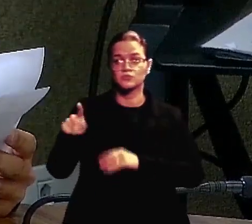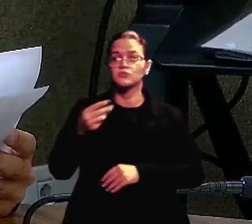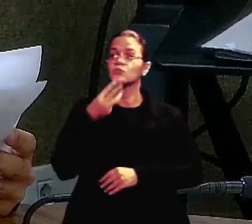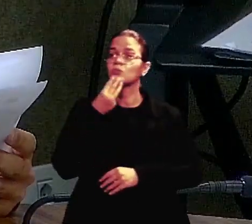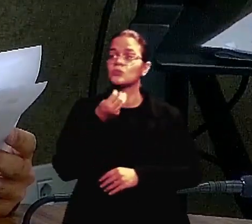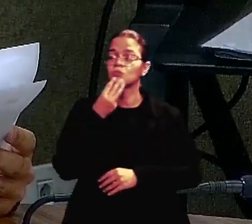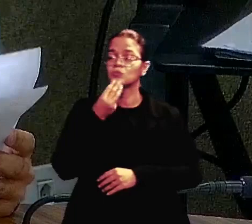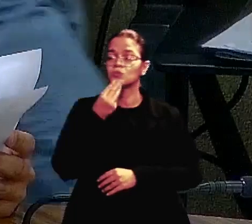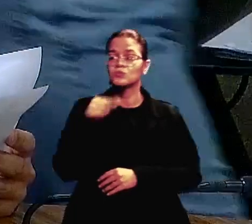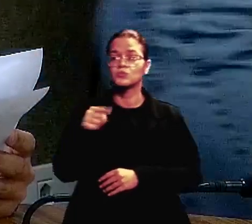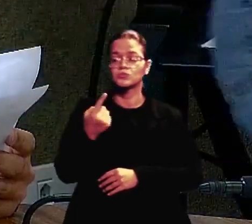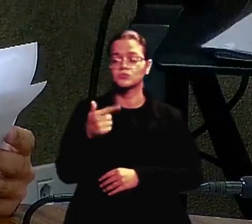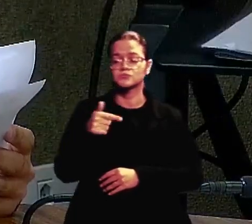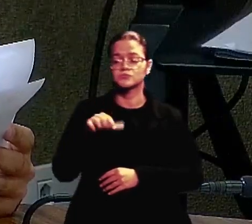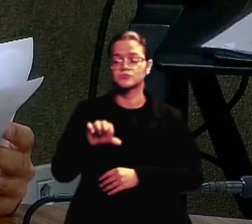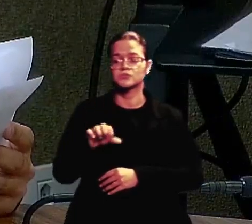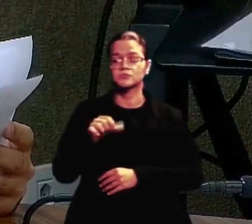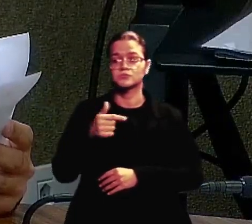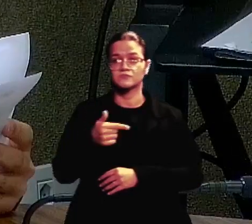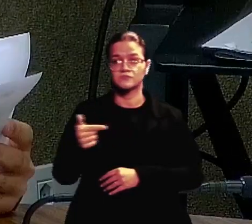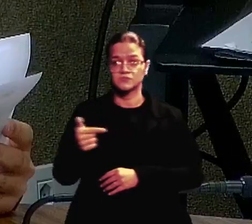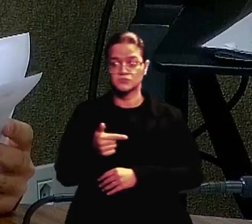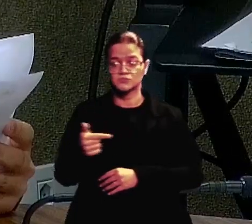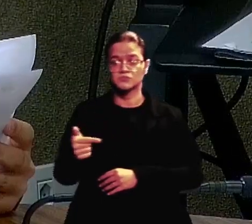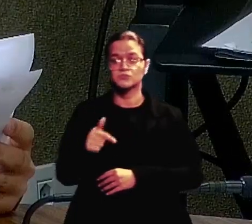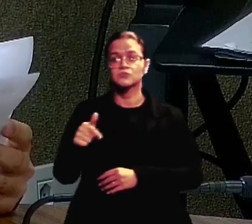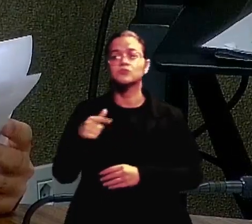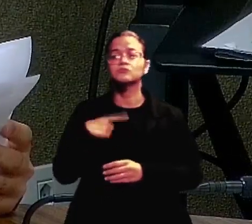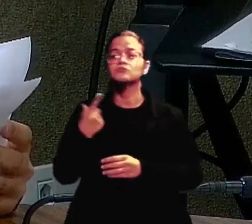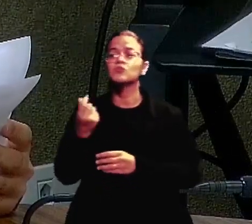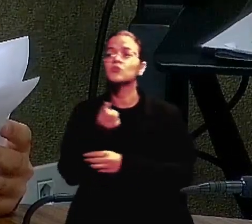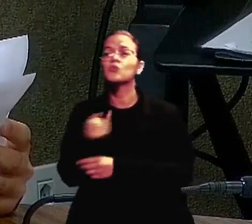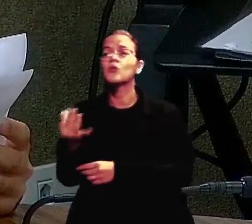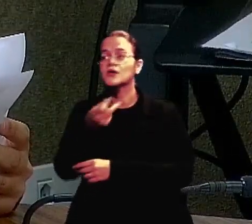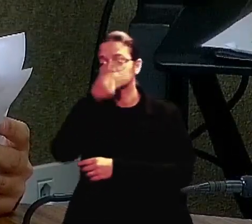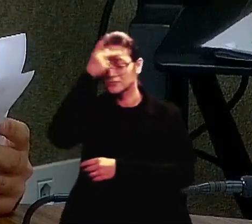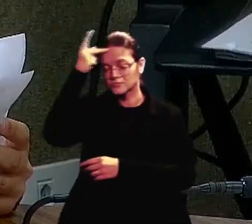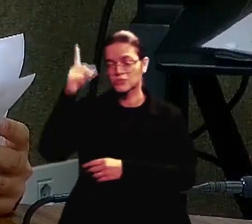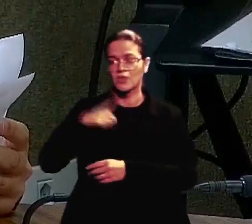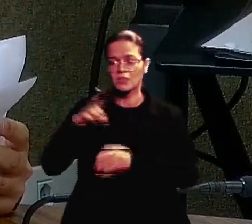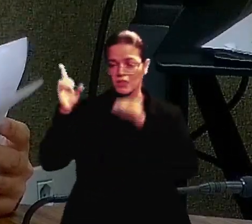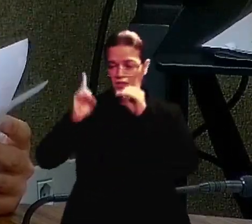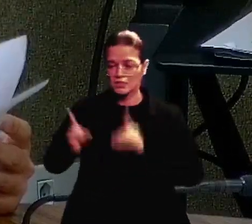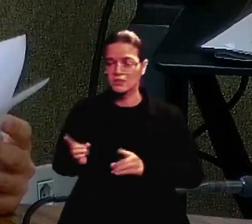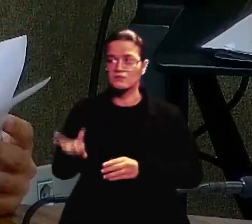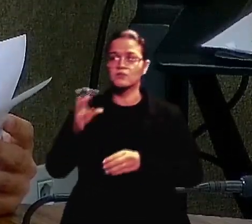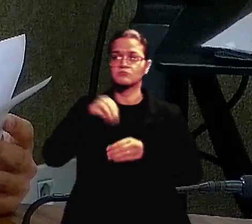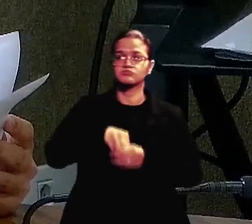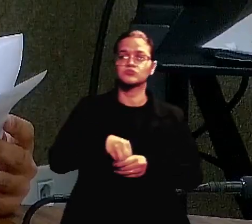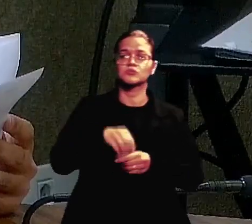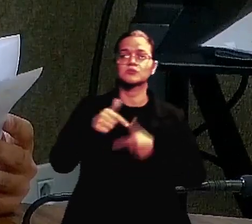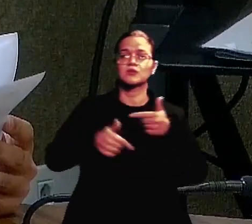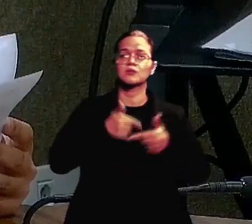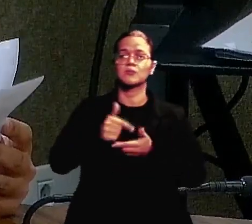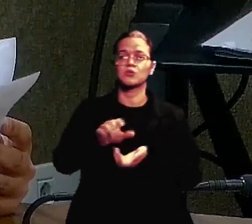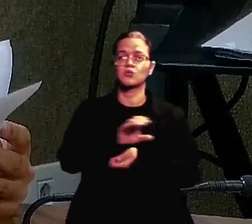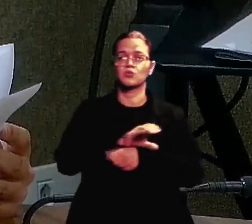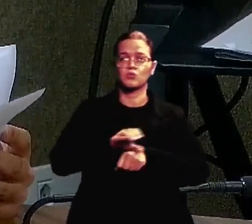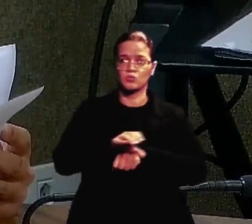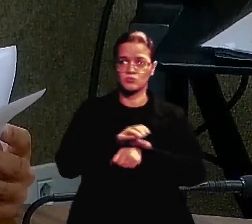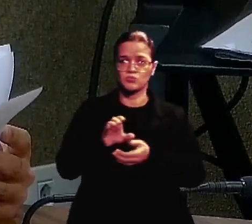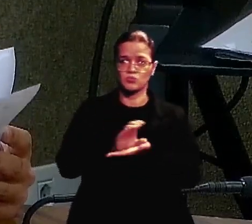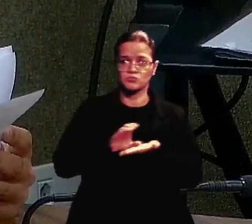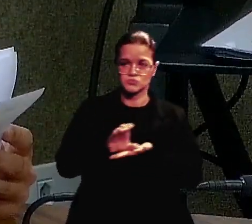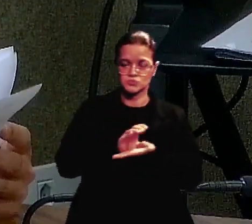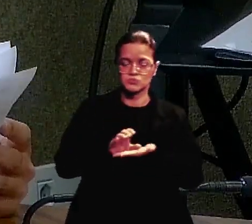William Veloso, 179-22, que dispõe sobre cotas para pessoas com deficiência em cargos comissionados no Poder Executivo, Poder Legislativo Municipal,